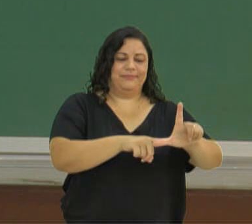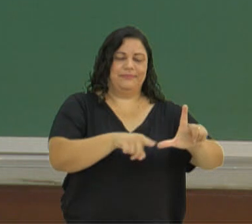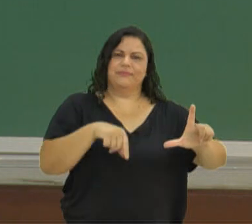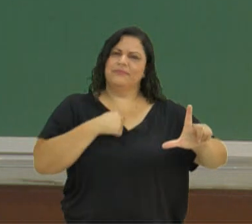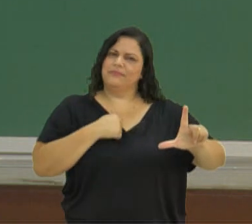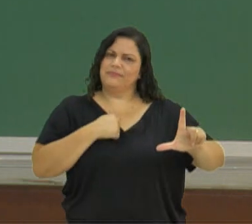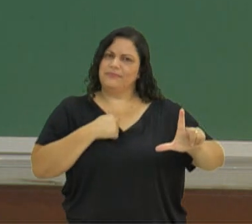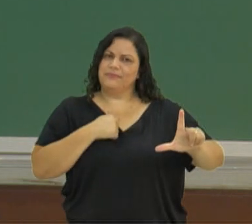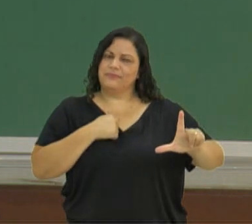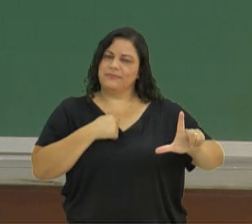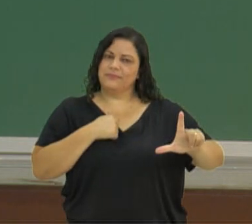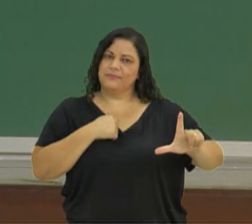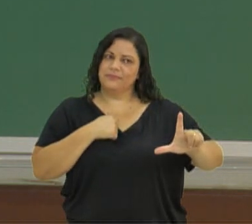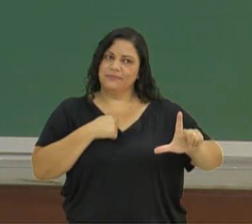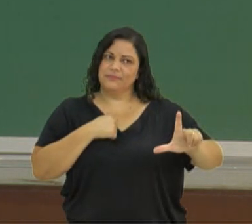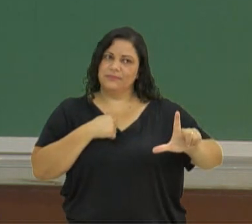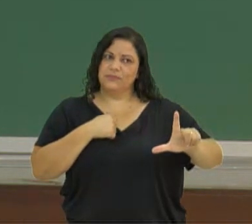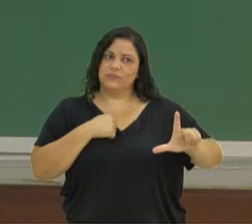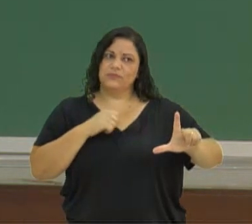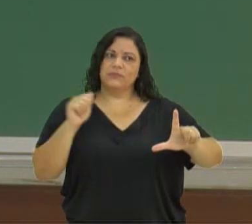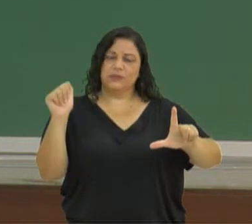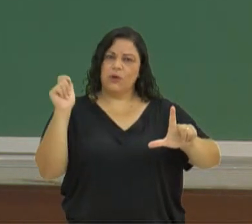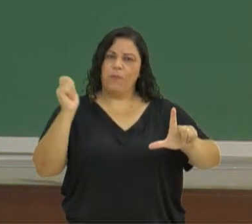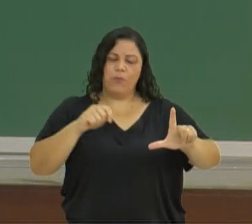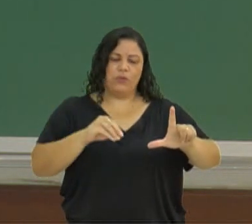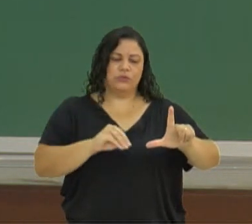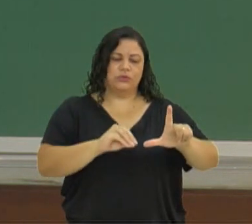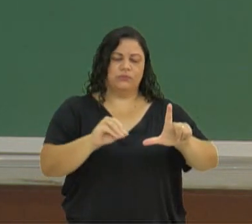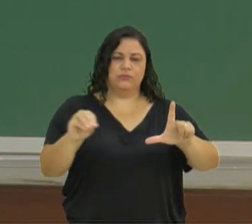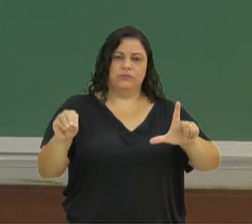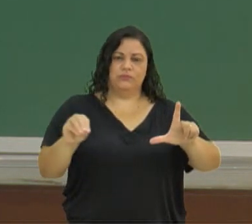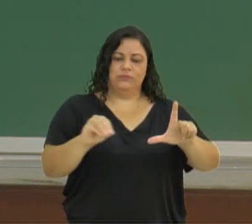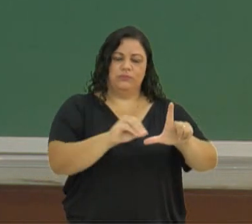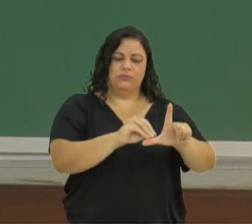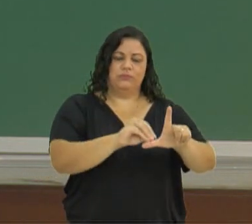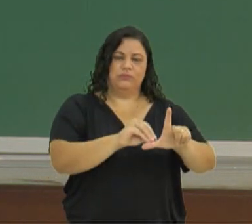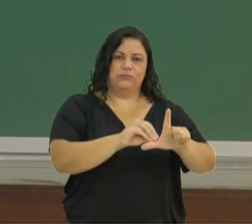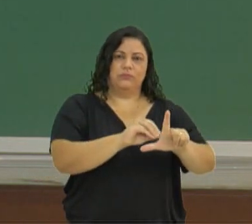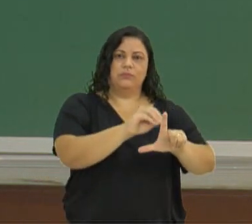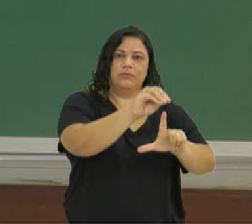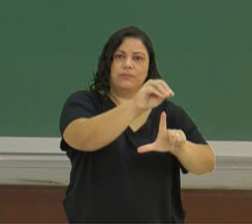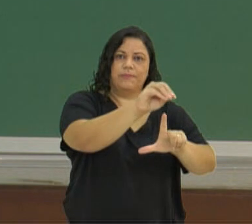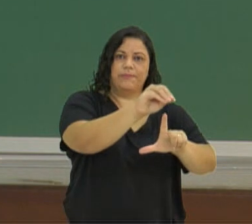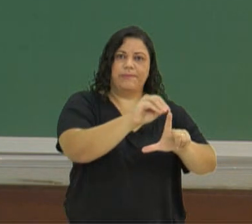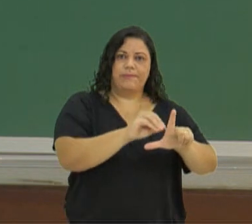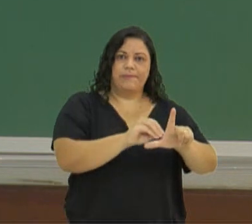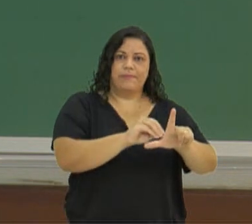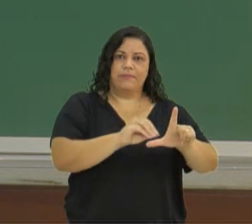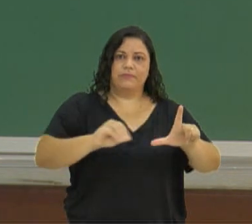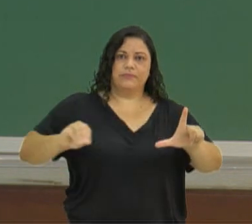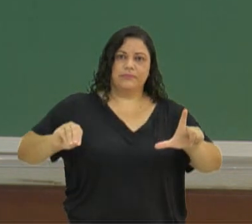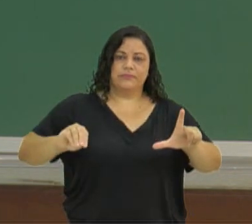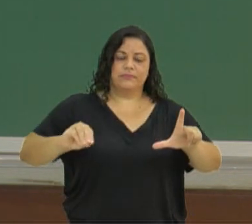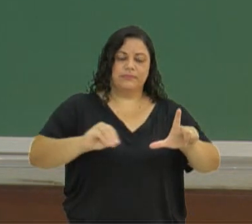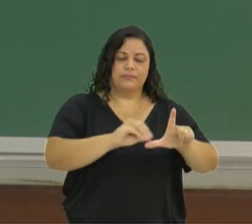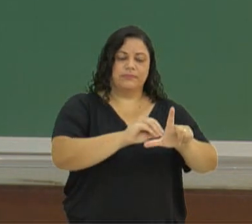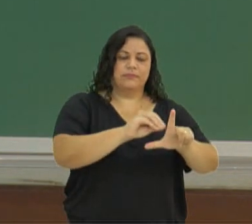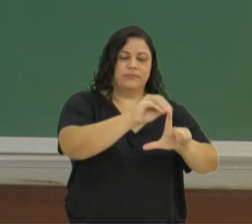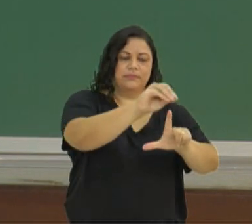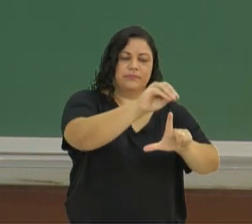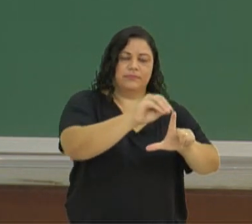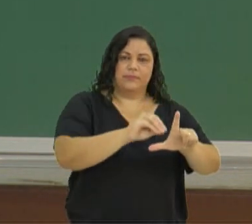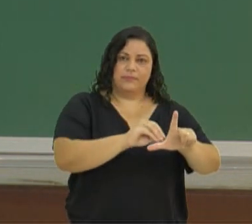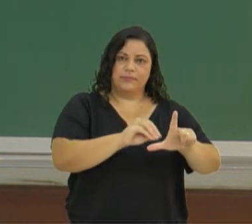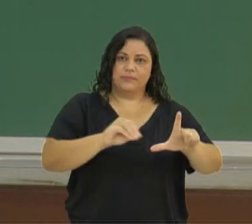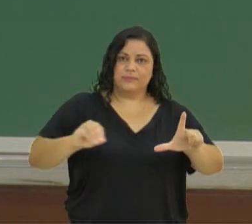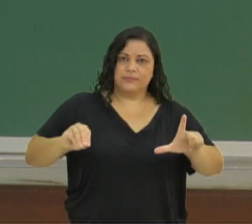Como assim um L? Se ele está aqui, ele pode vir aqui, ó. Ele forma um L. Ou ele pode fazer um L para cá, ou ele